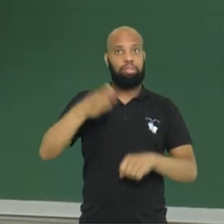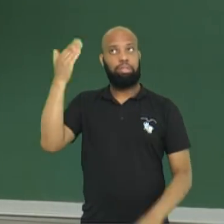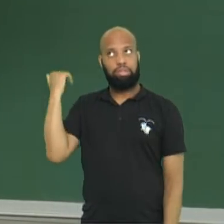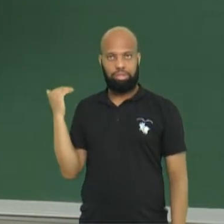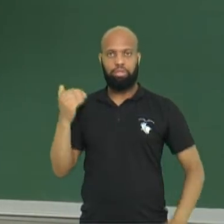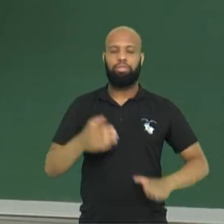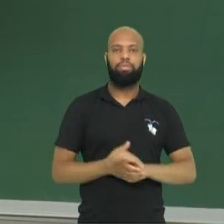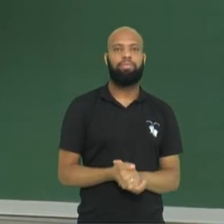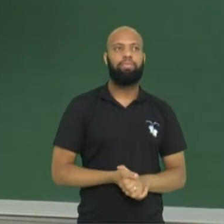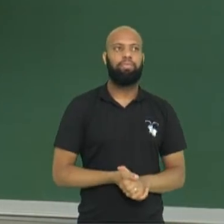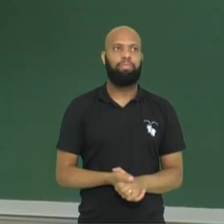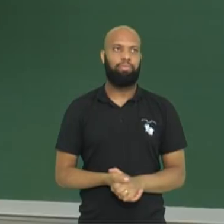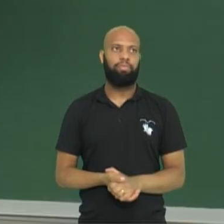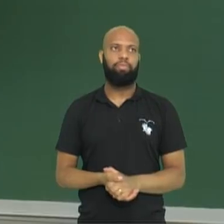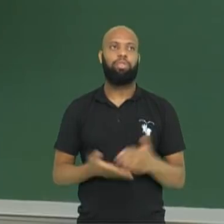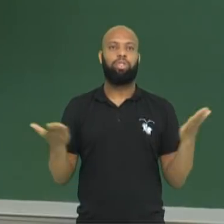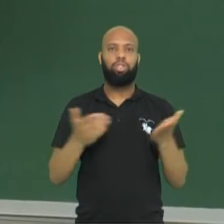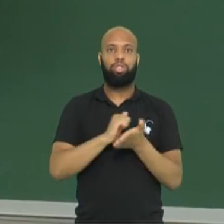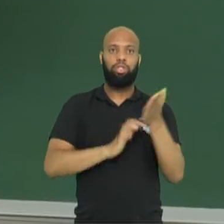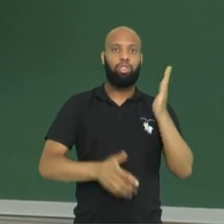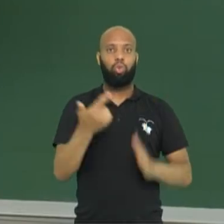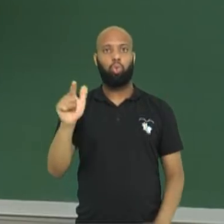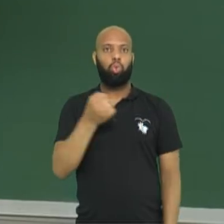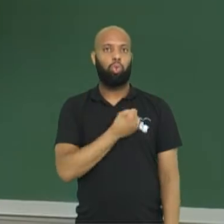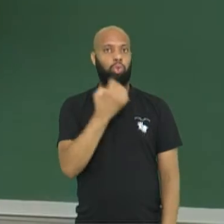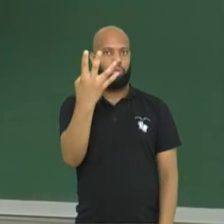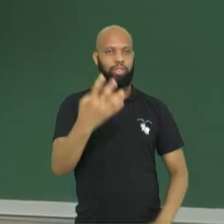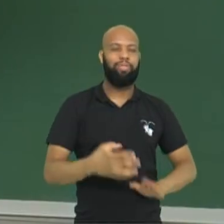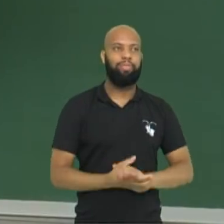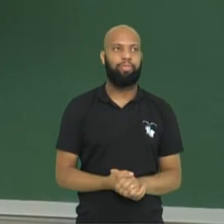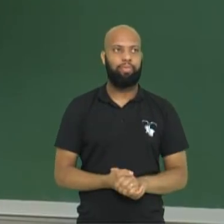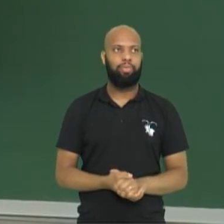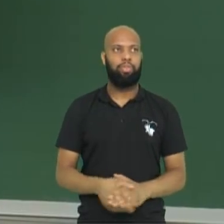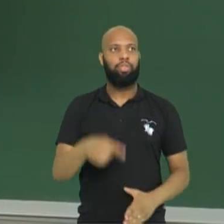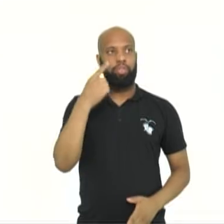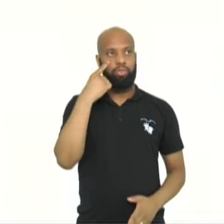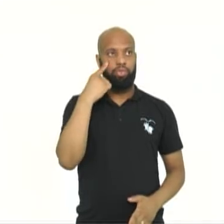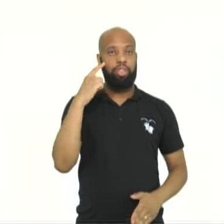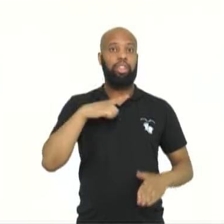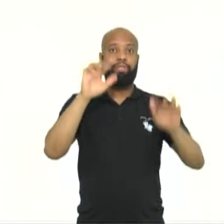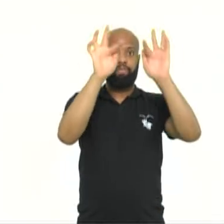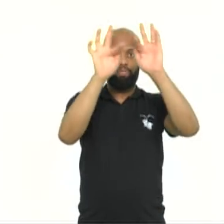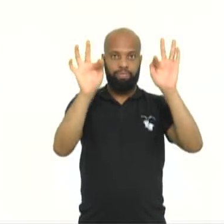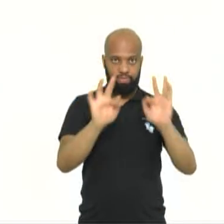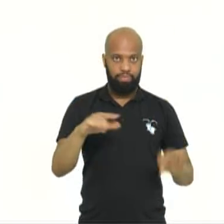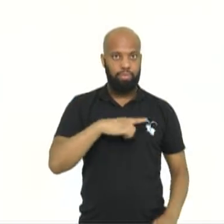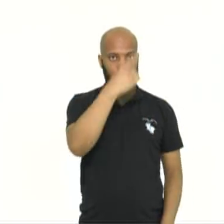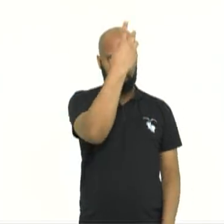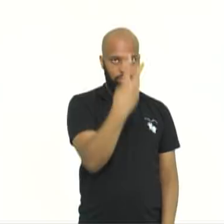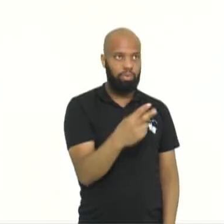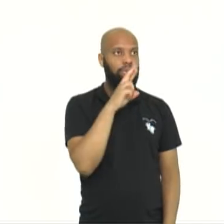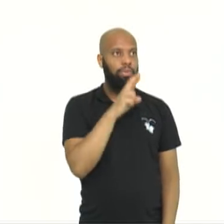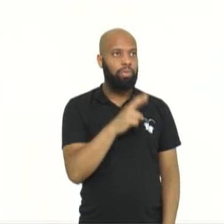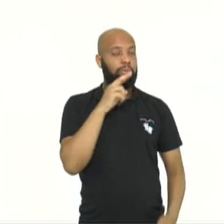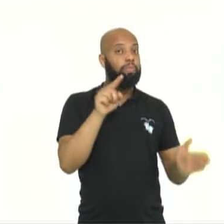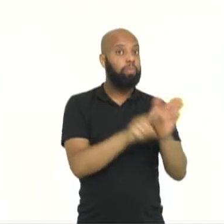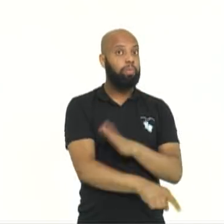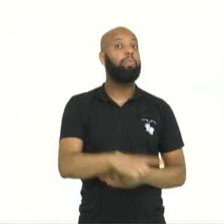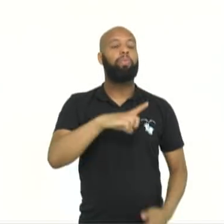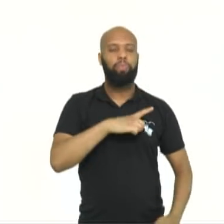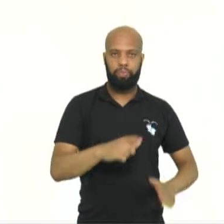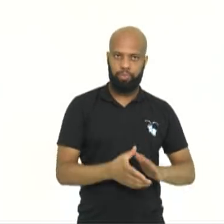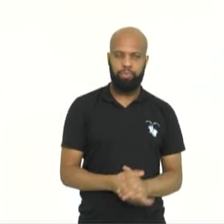pretéritos, beleza? E agora mais uma atividade, né? Então, releio os trechos, né, e respondo o